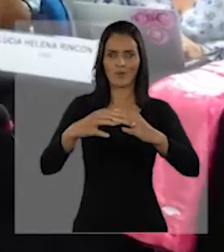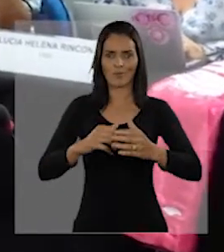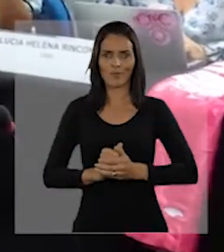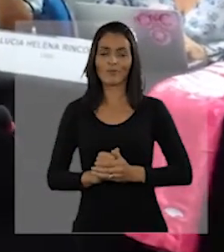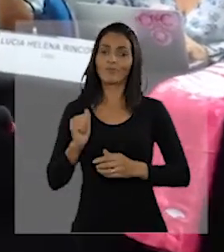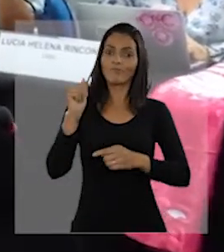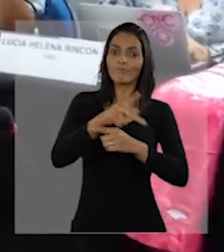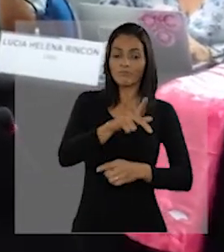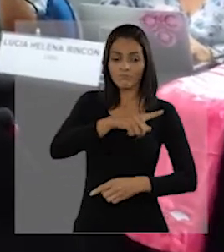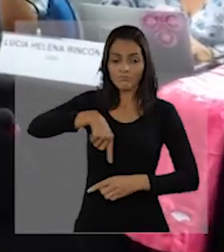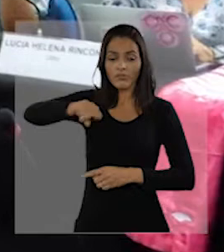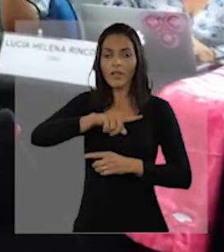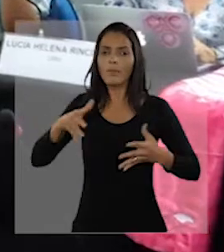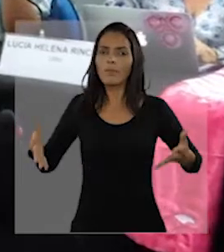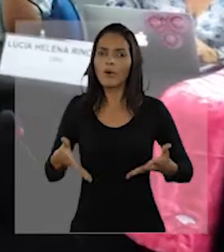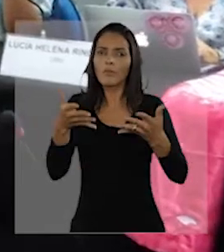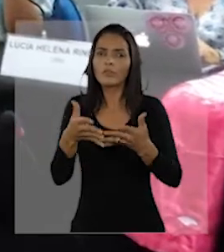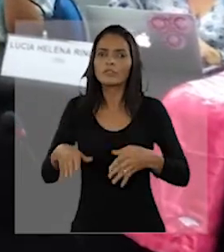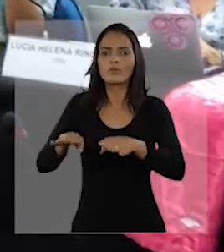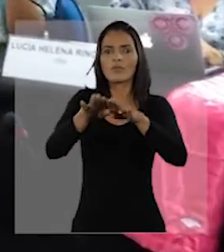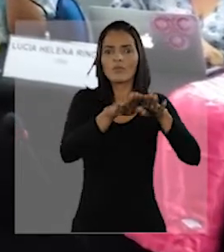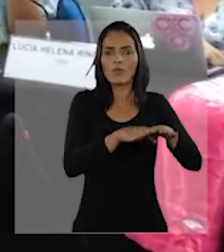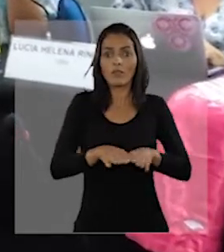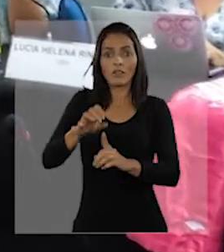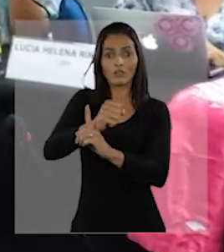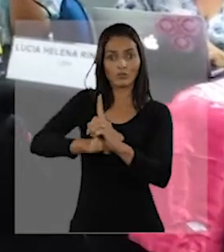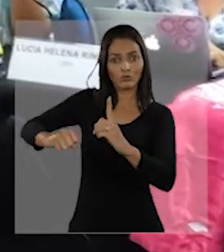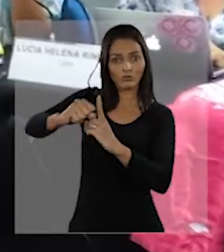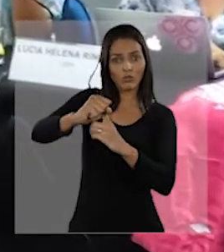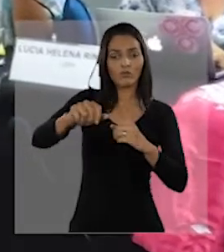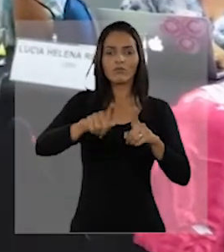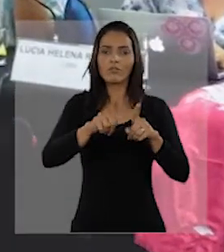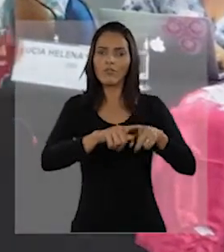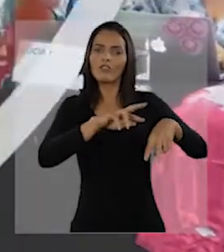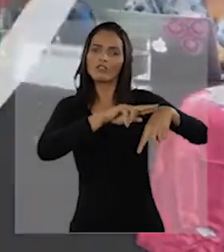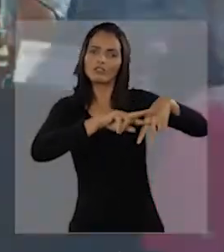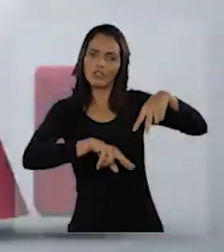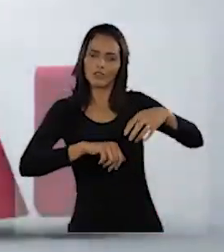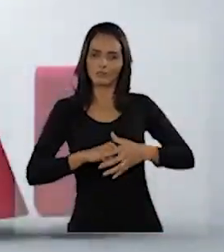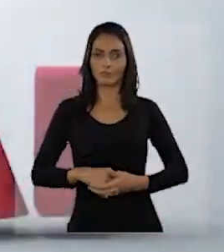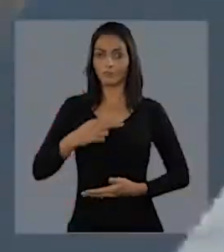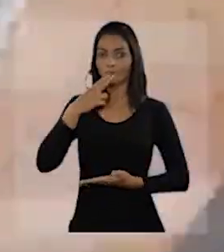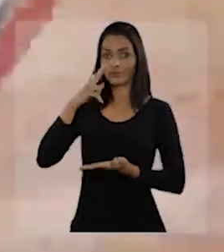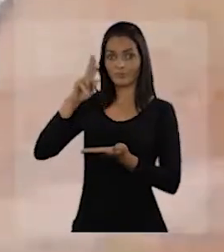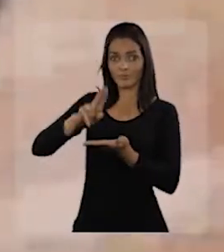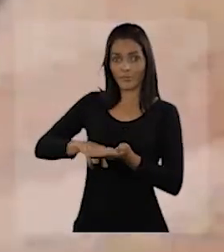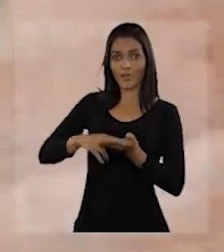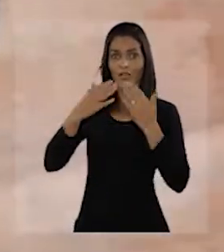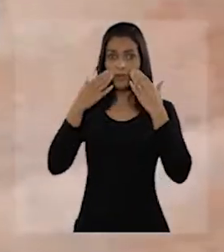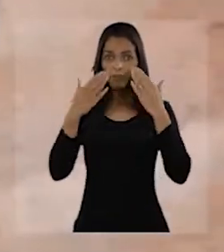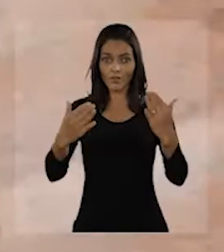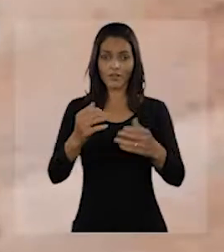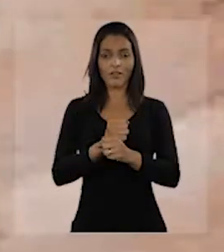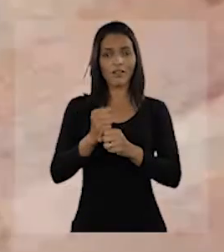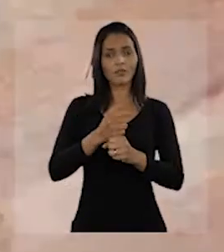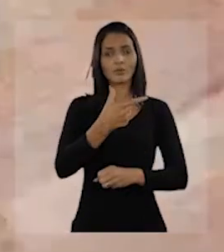ou de classe, que atuem na promoção da igualdade social e de gênero. Na carta de apresentação de